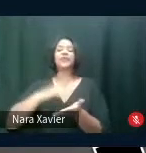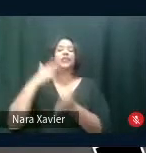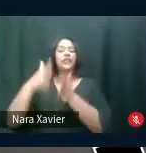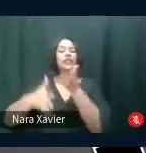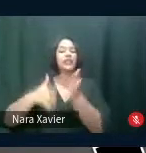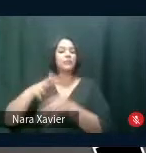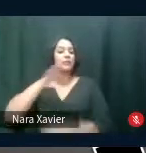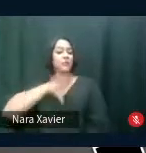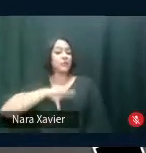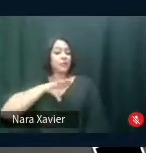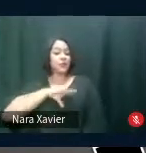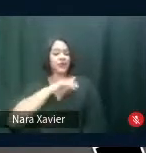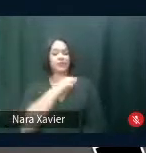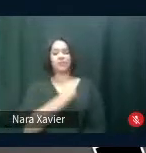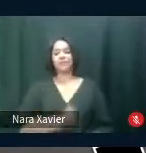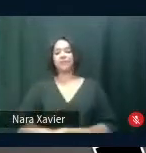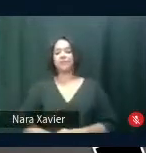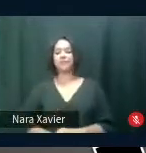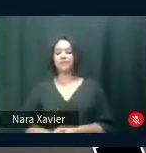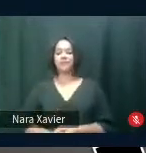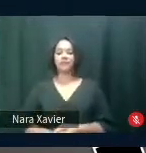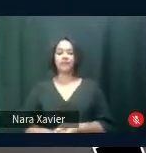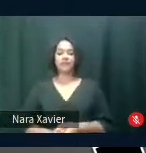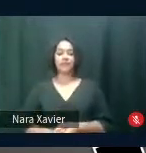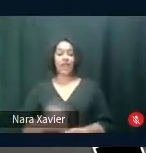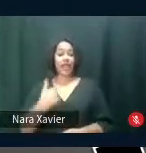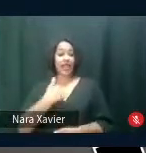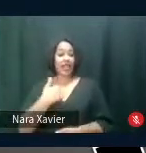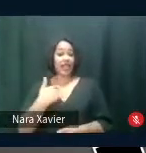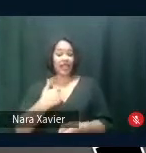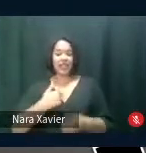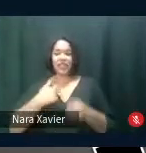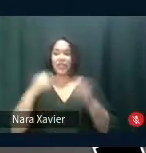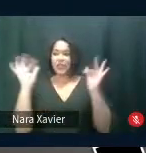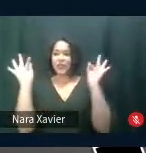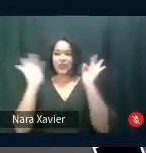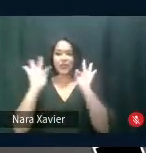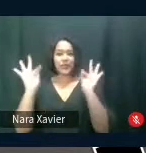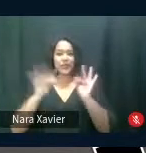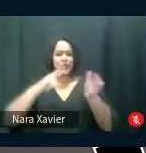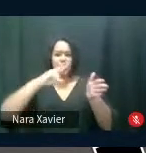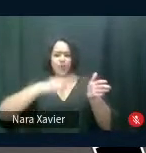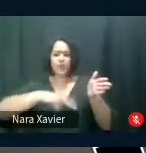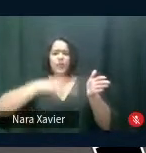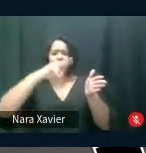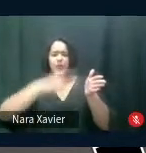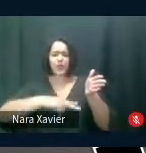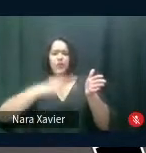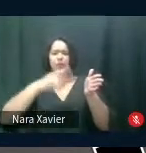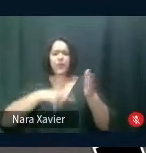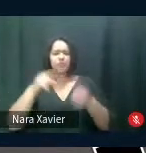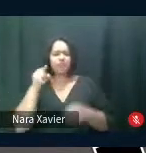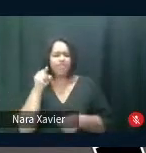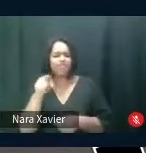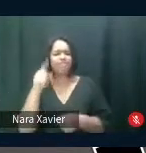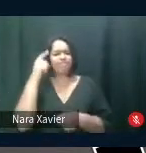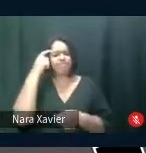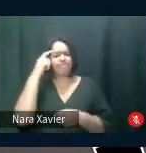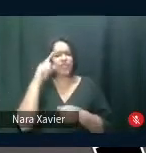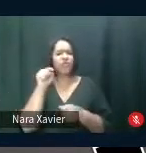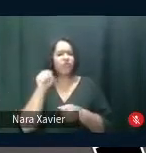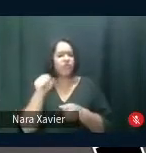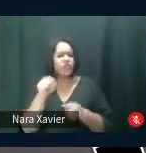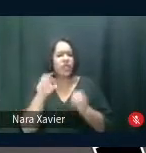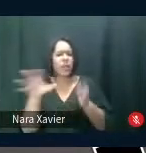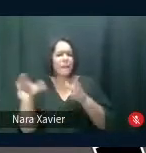Libras-Português. Eu fiquei muito feliz, Lira, em ler o trabalho, em ver sua reflexão, o seu